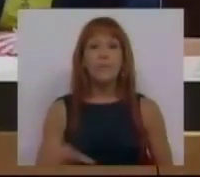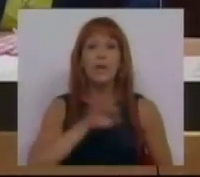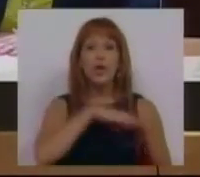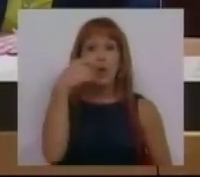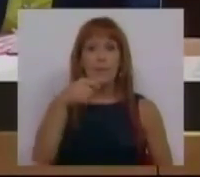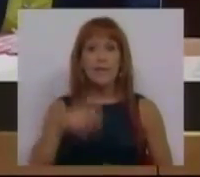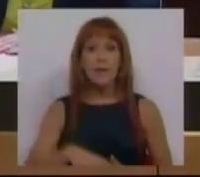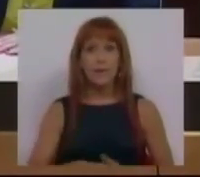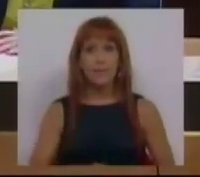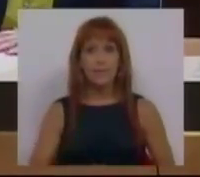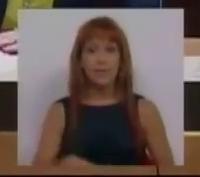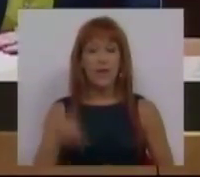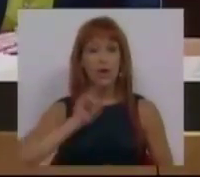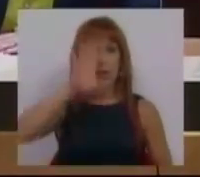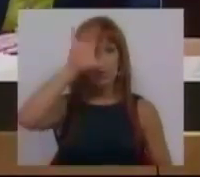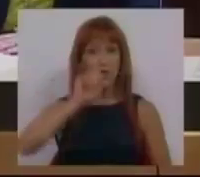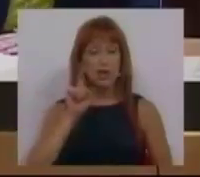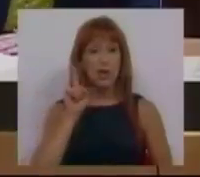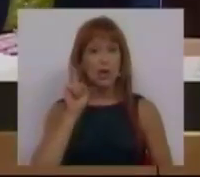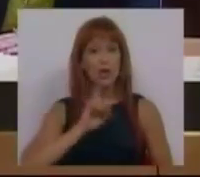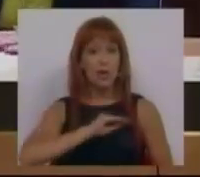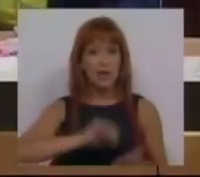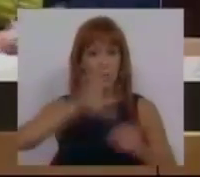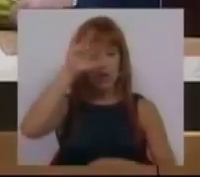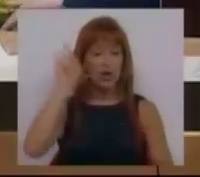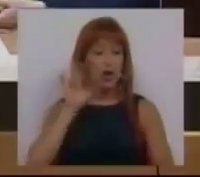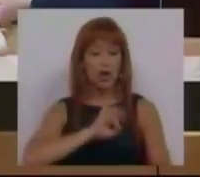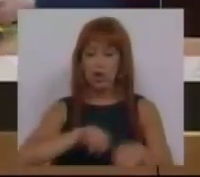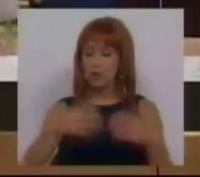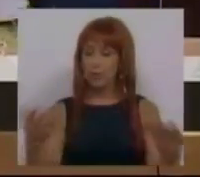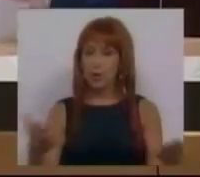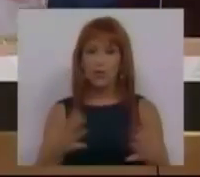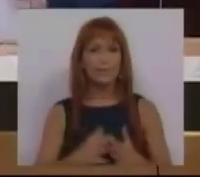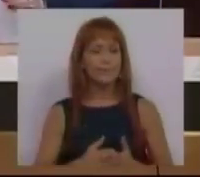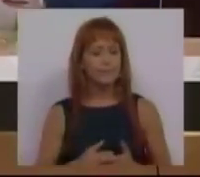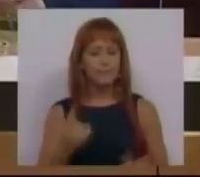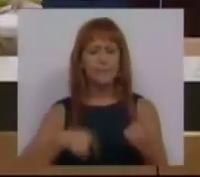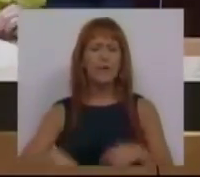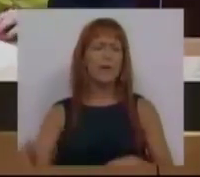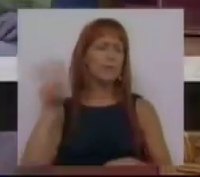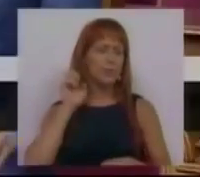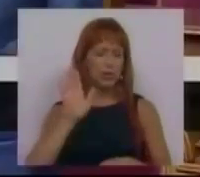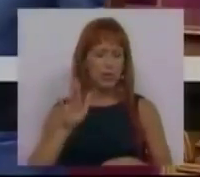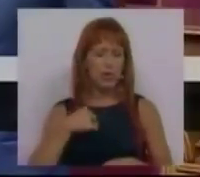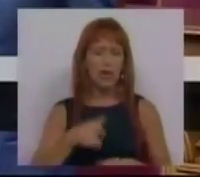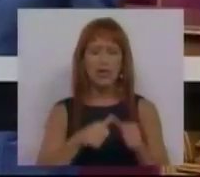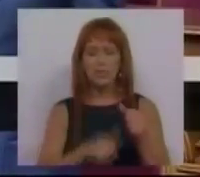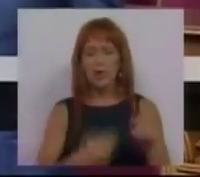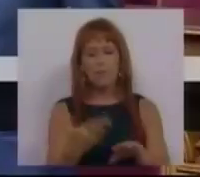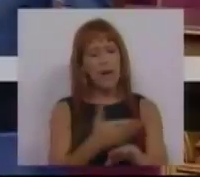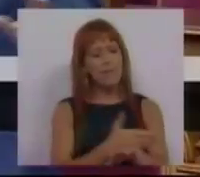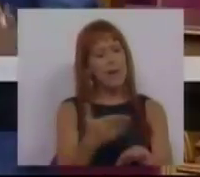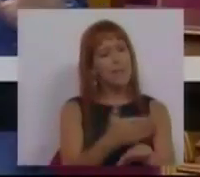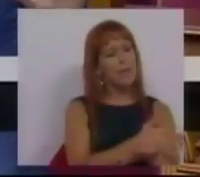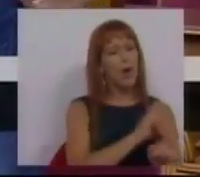Sr. Presidente, Sra. Ministra, Sra. Secretária de Estado, Sras. e Srs. Deputados, nós já ouvimos das intervenções